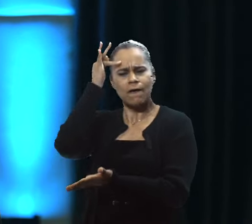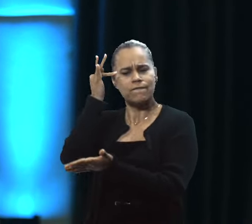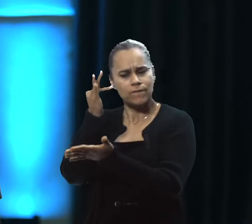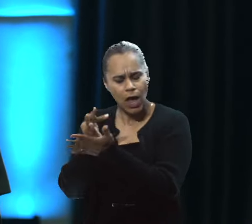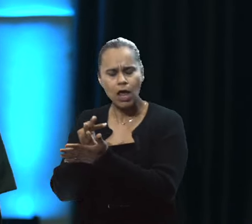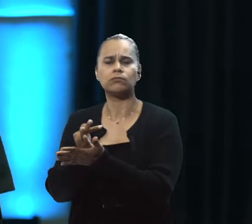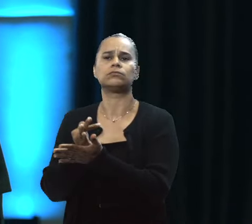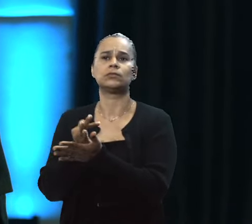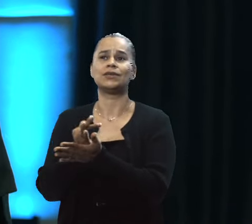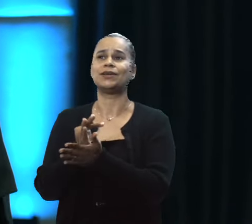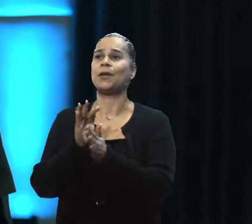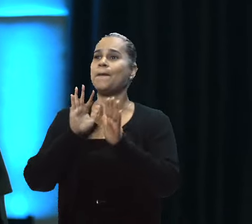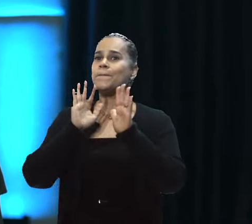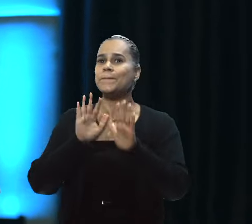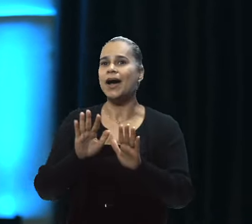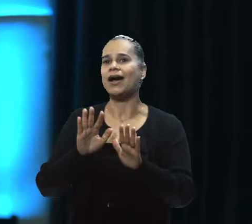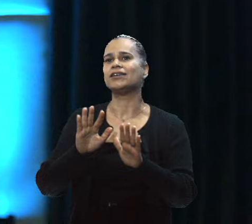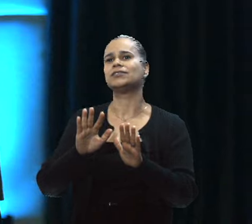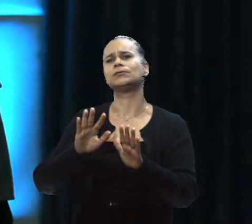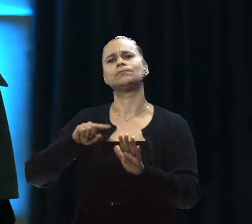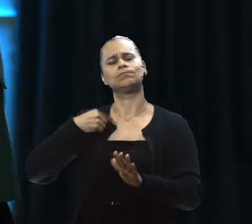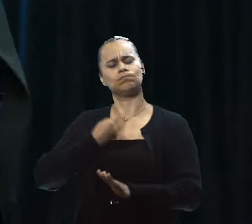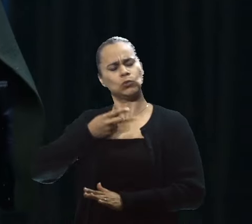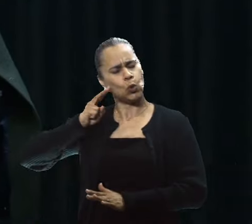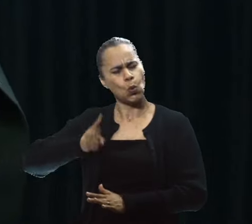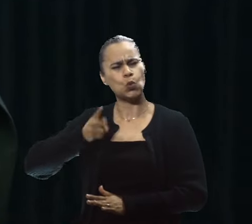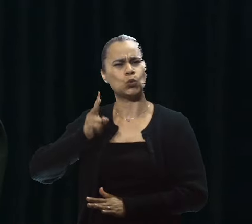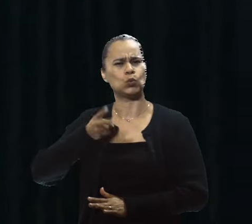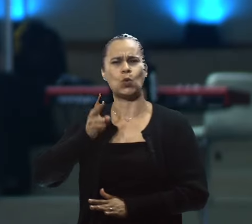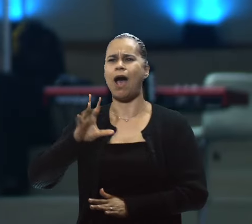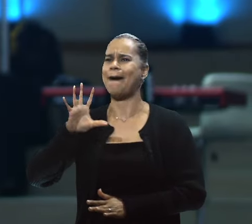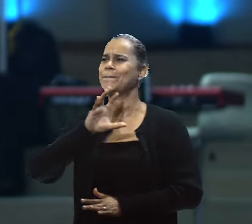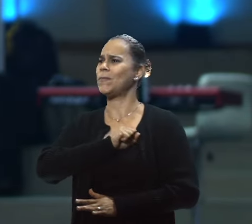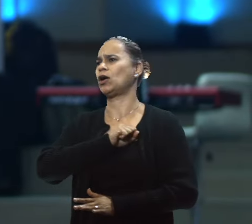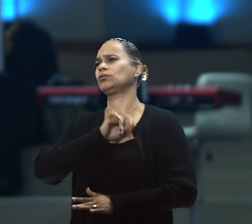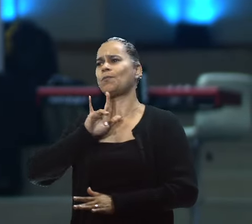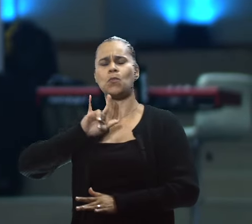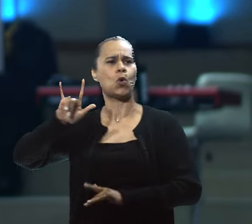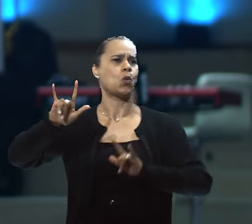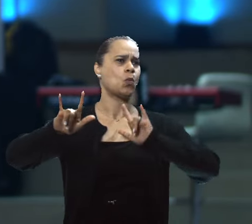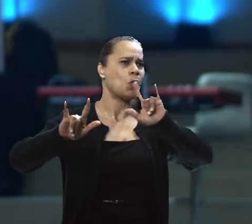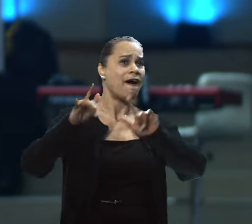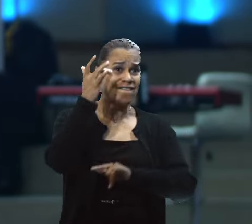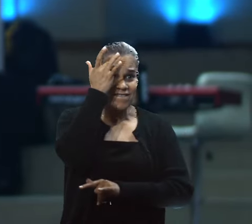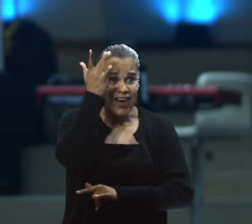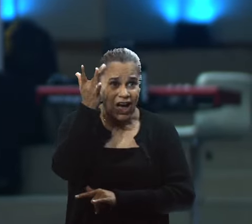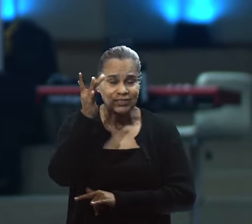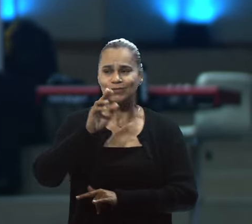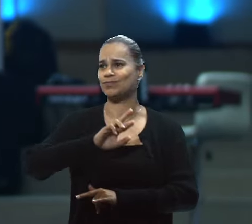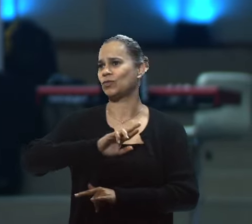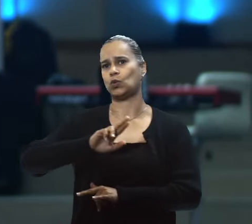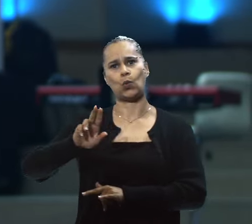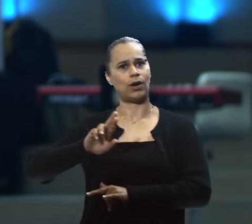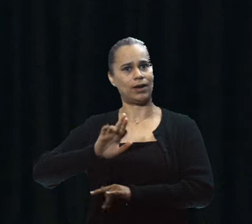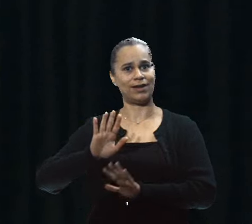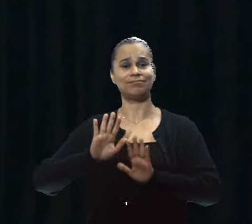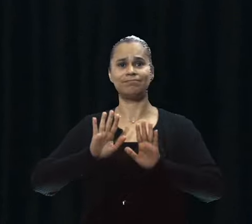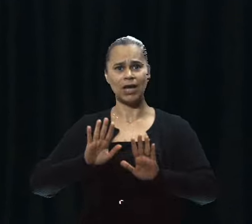amando em nome de Jesus. Quem quer fazer isso? Você tem certeza? Não é fácil.